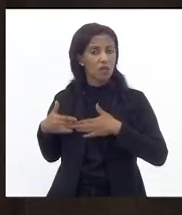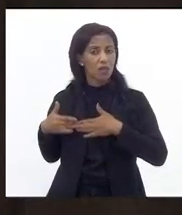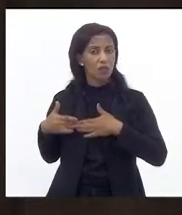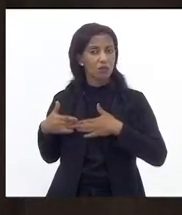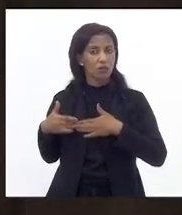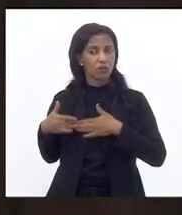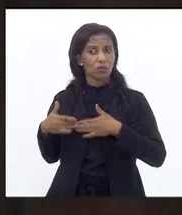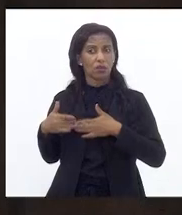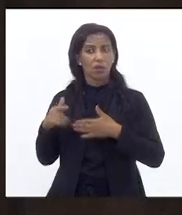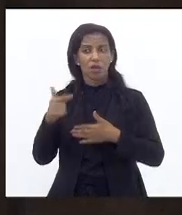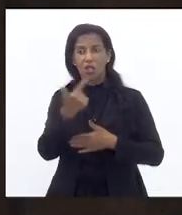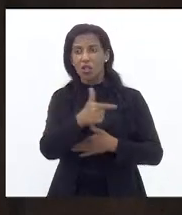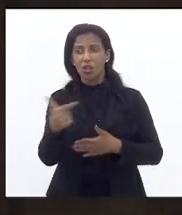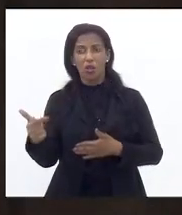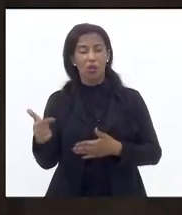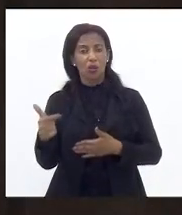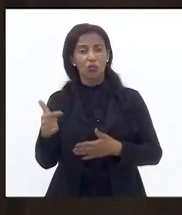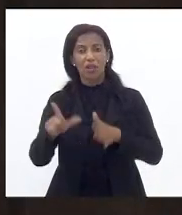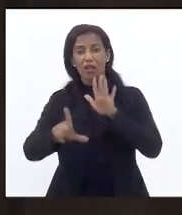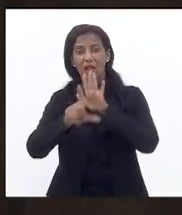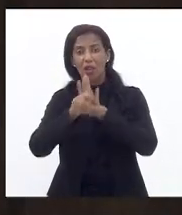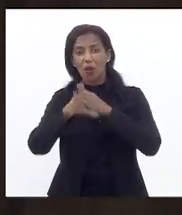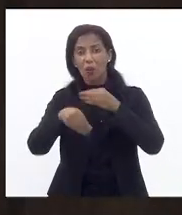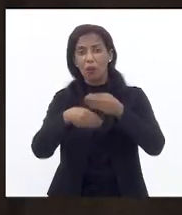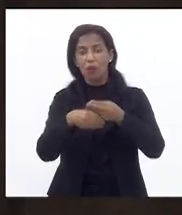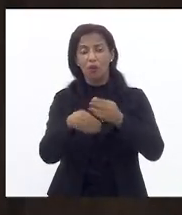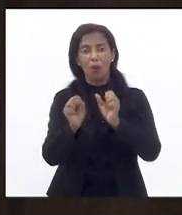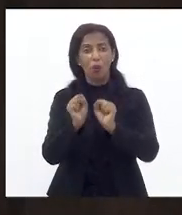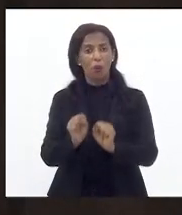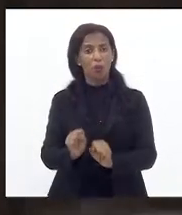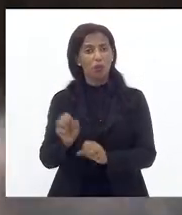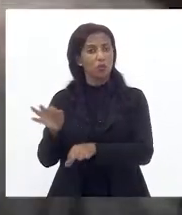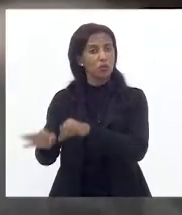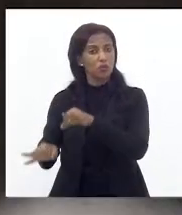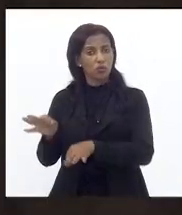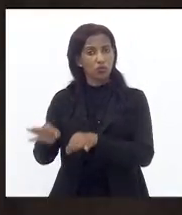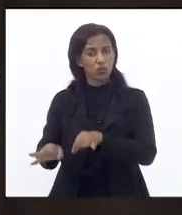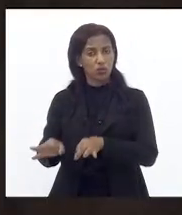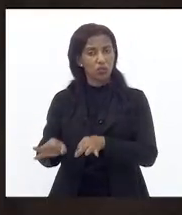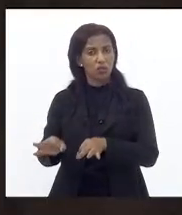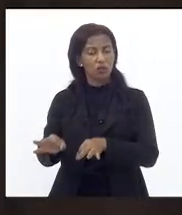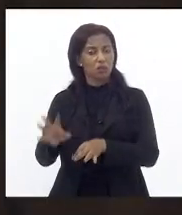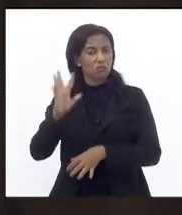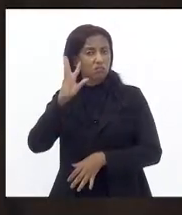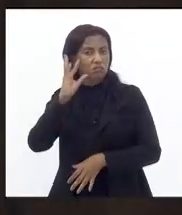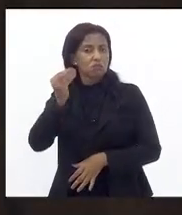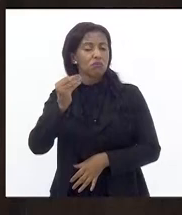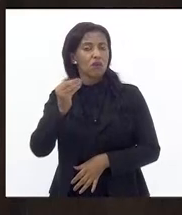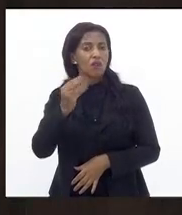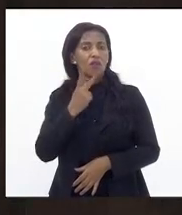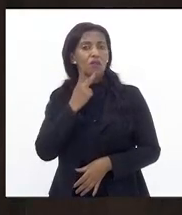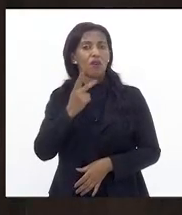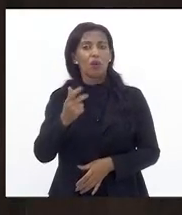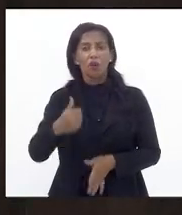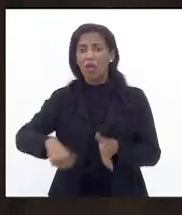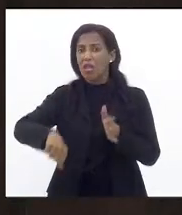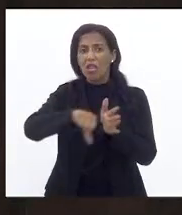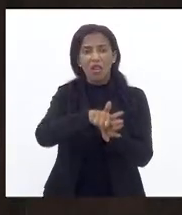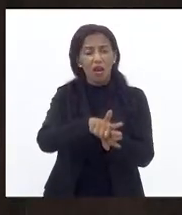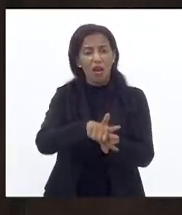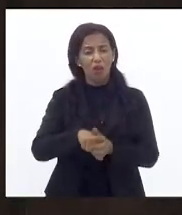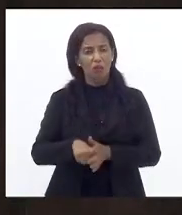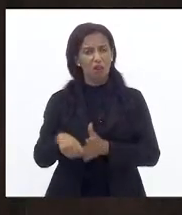de eficácia limitada que não tem nem cumprimentar e o próprio poder judiciário através decisões judiciais diz que é legal